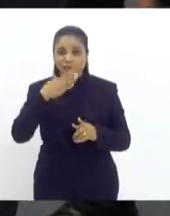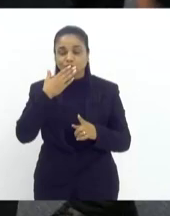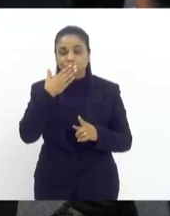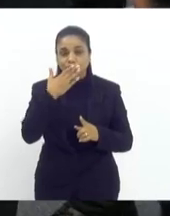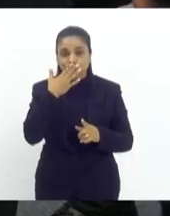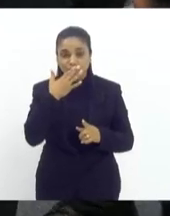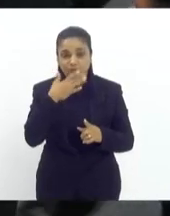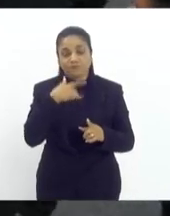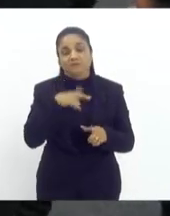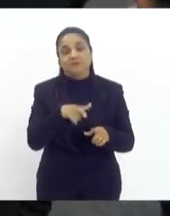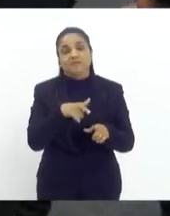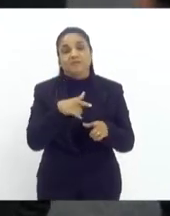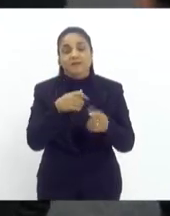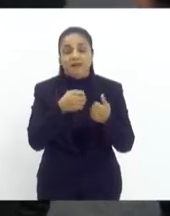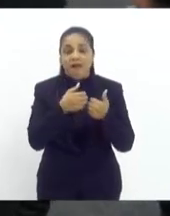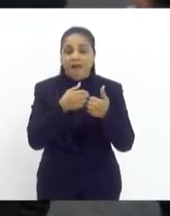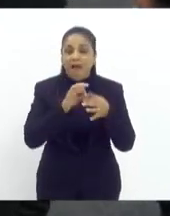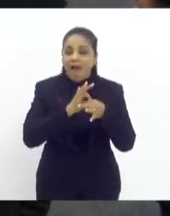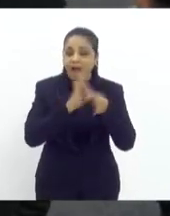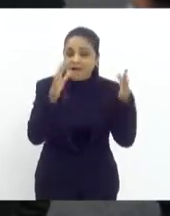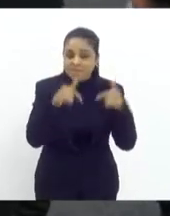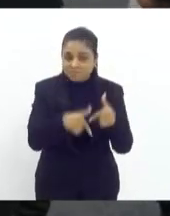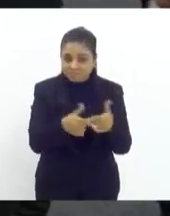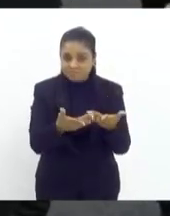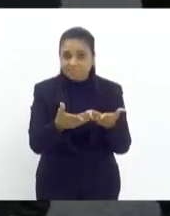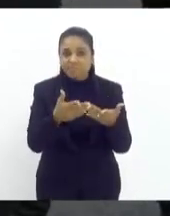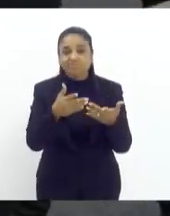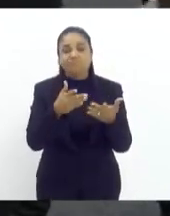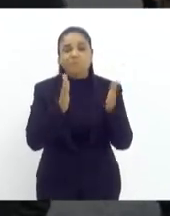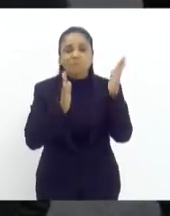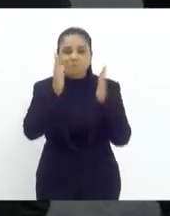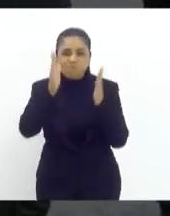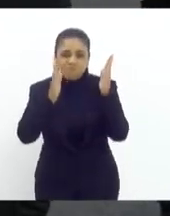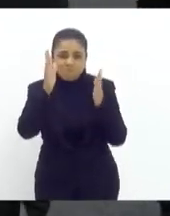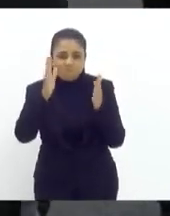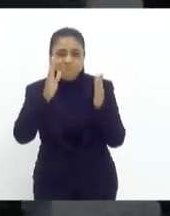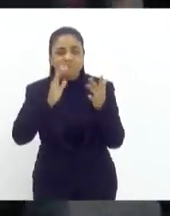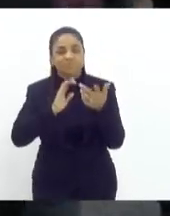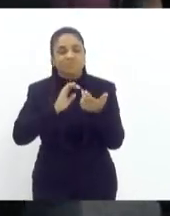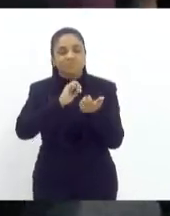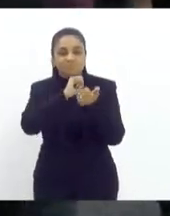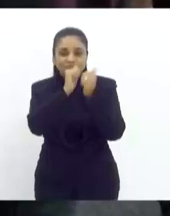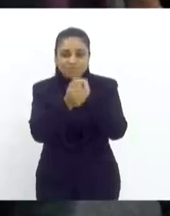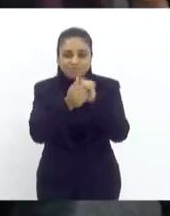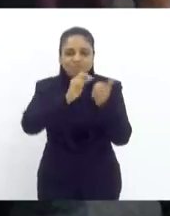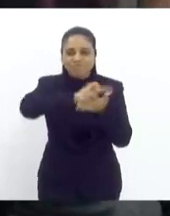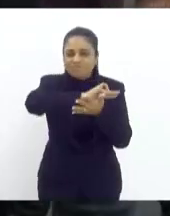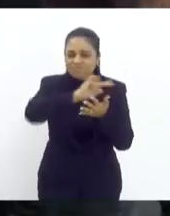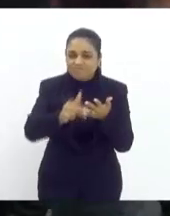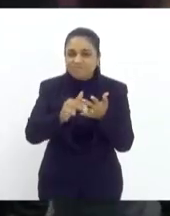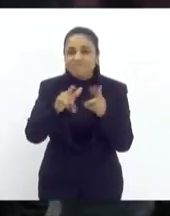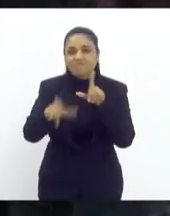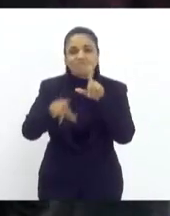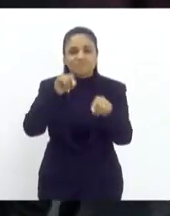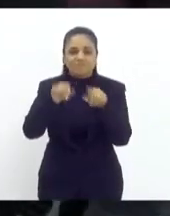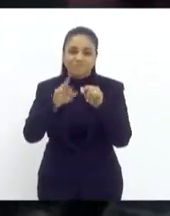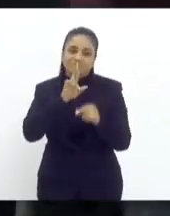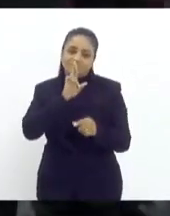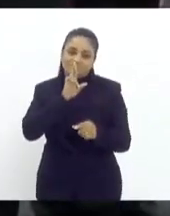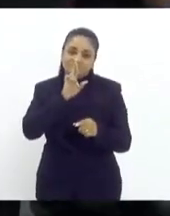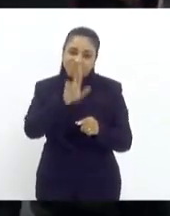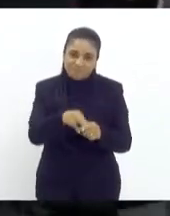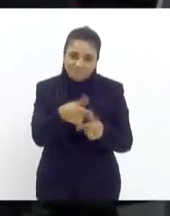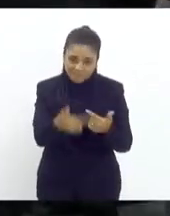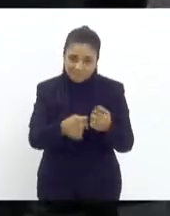um período muito importante para que nós possamos diversificar o esporte para que nós pudéssemos escolher os resultados que colhemos